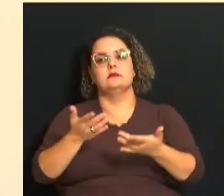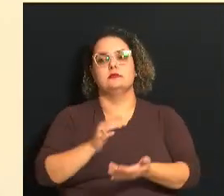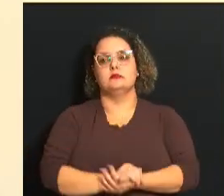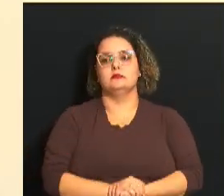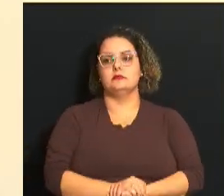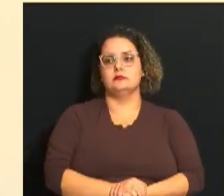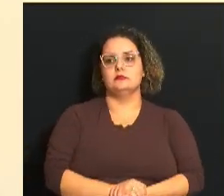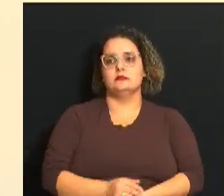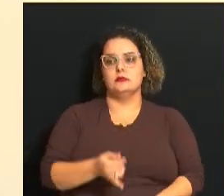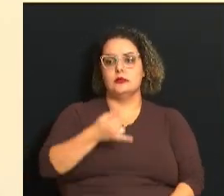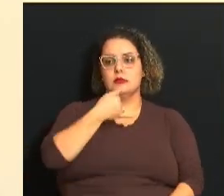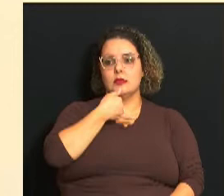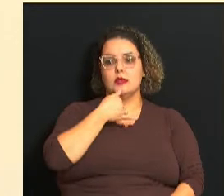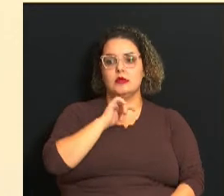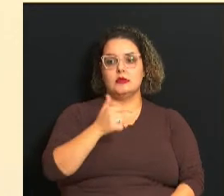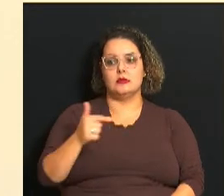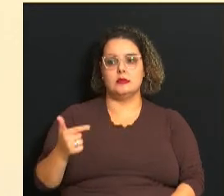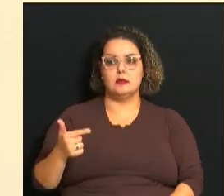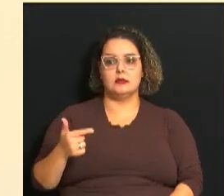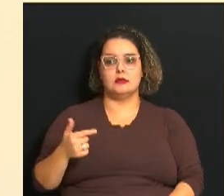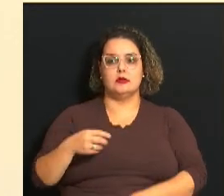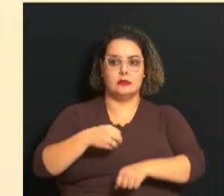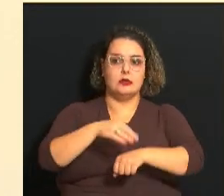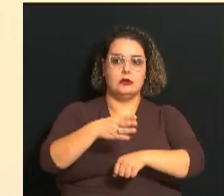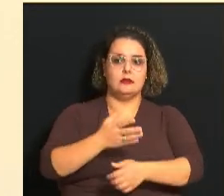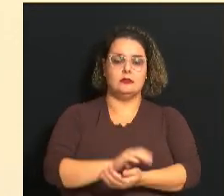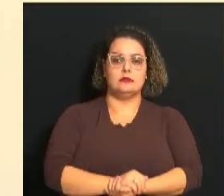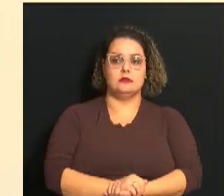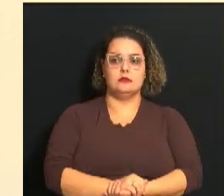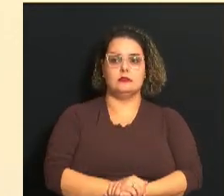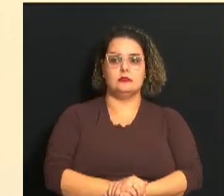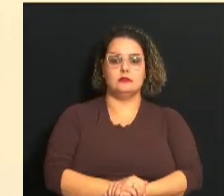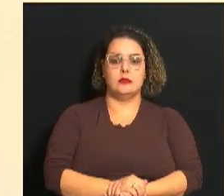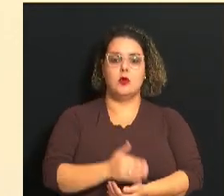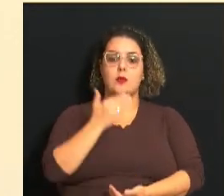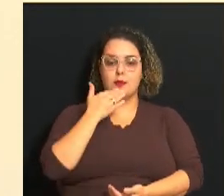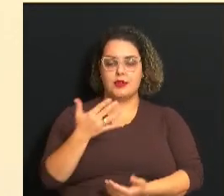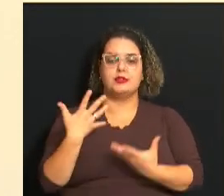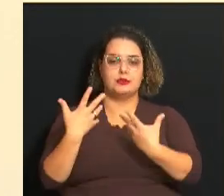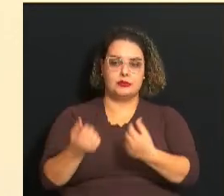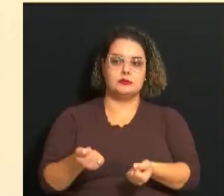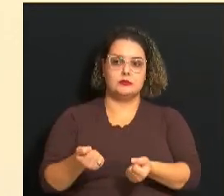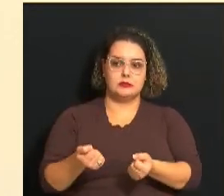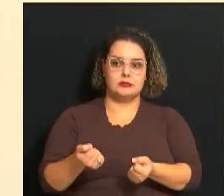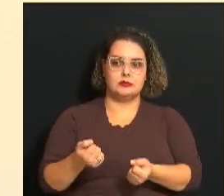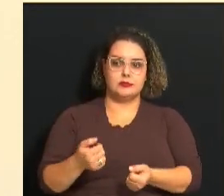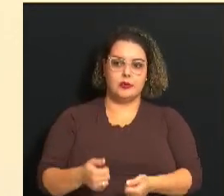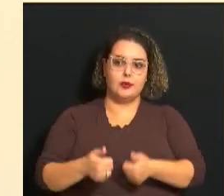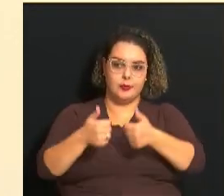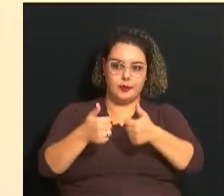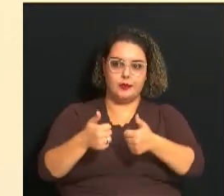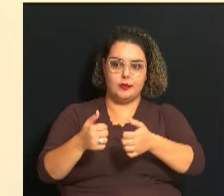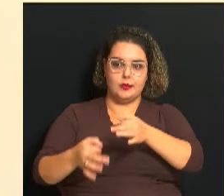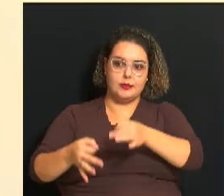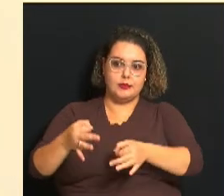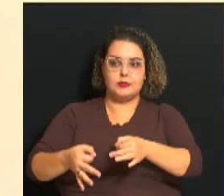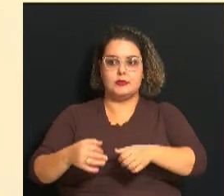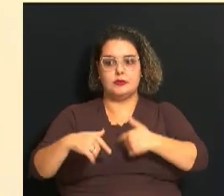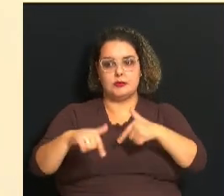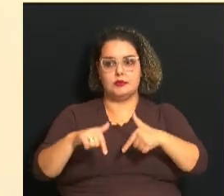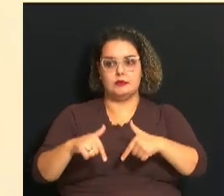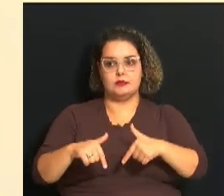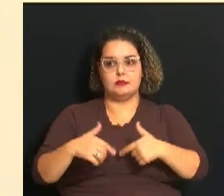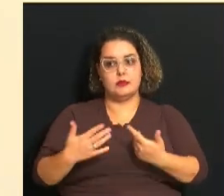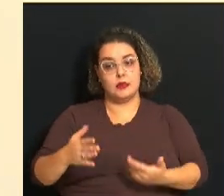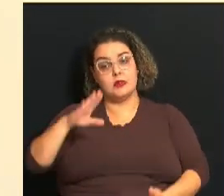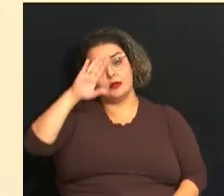que infelizmente não teve sua demanda recebida e encaminhada positivamente pelos de trabalho mas esse é o drama